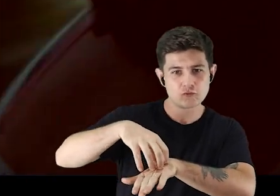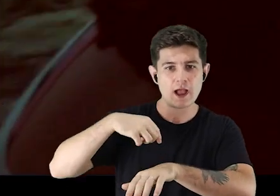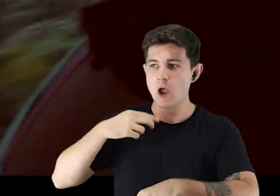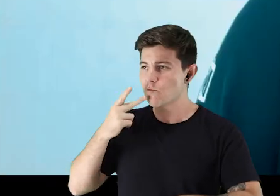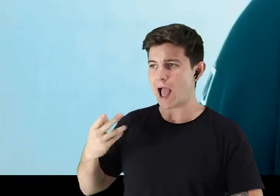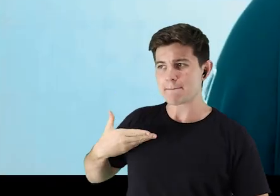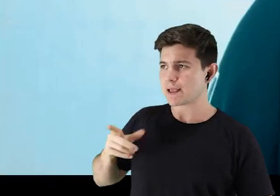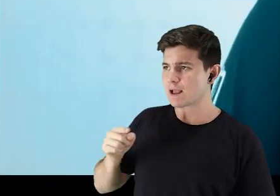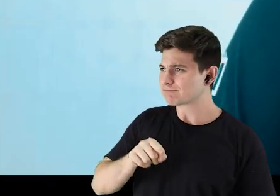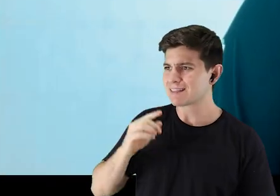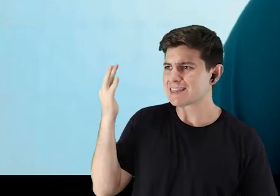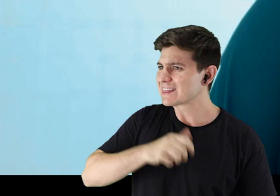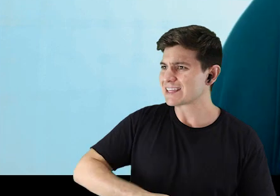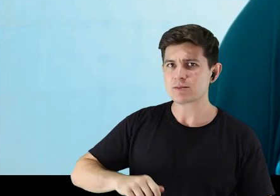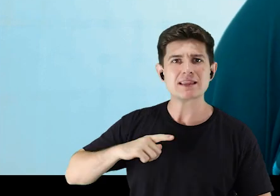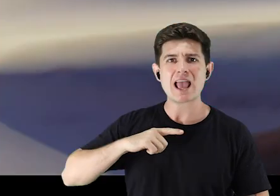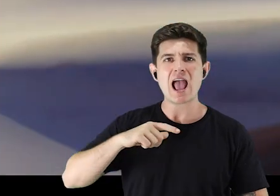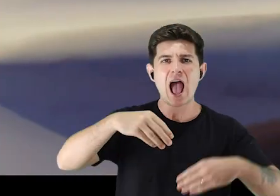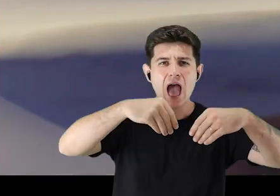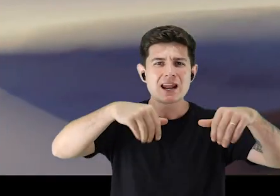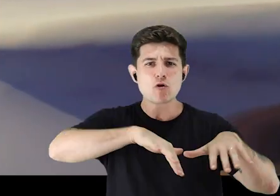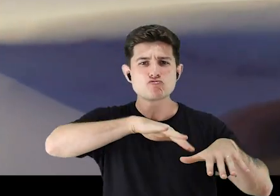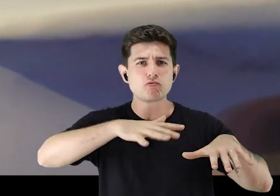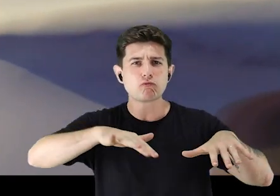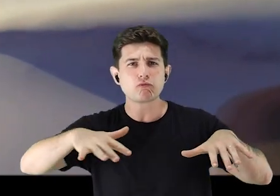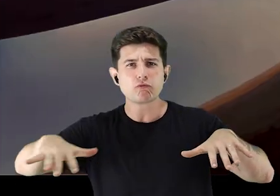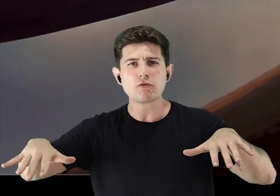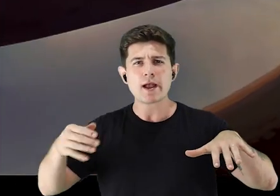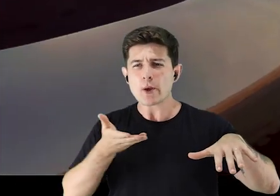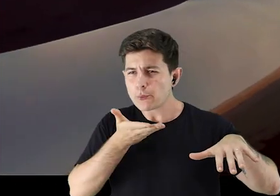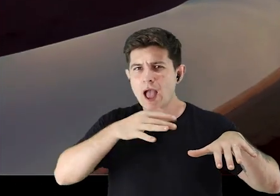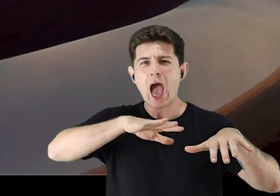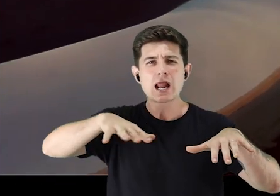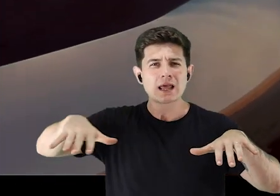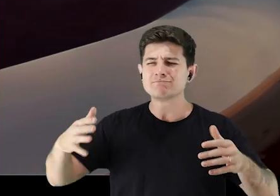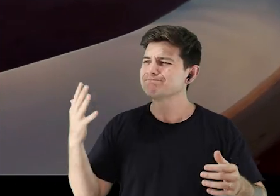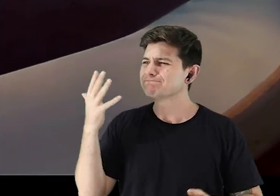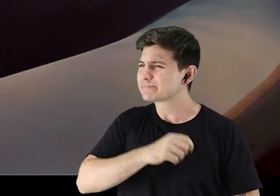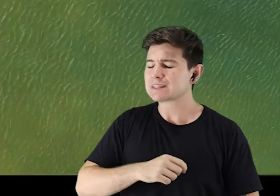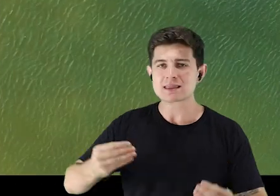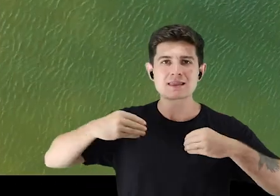amiga e falei, gente, aqui é lindo. As dunas são incríveis, gente.